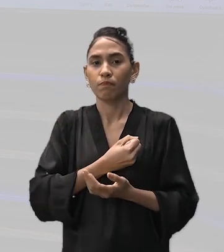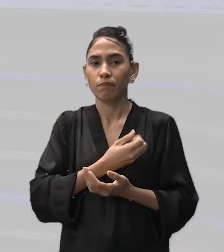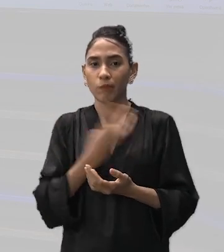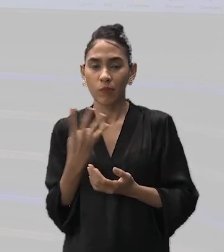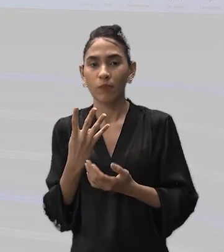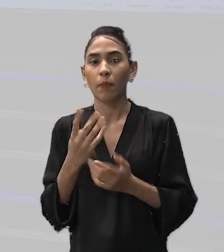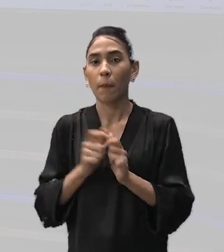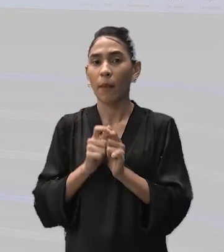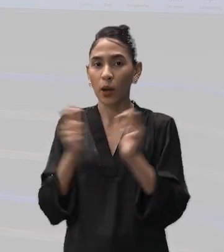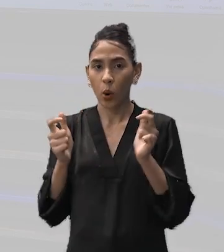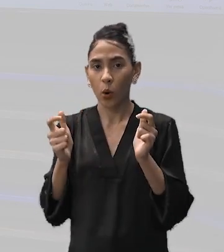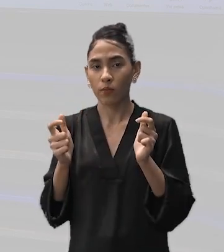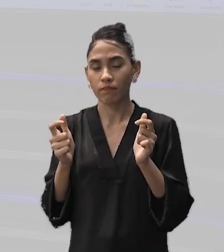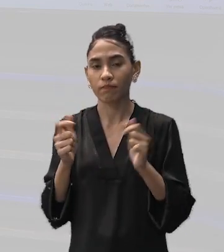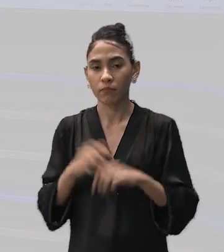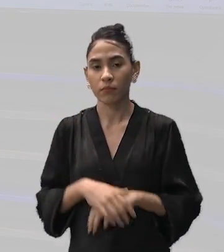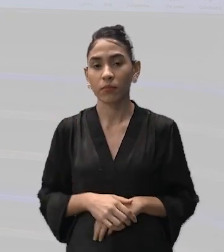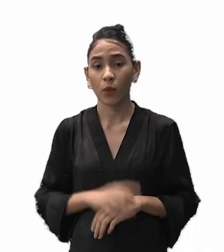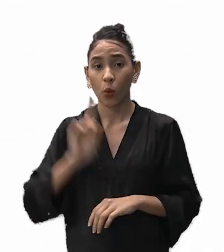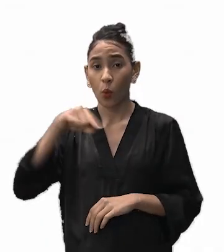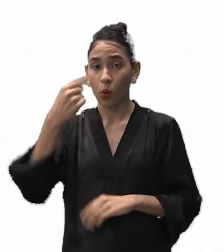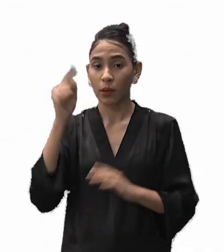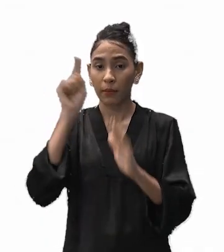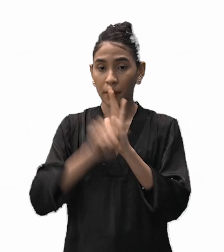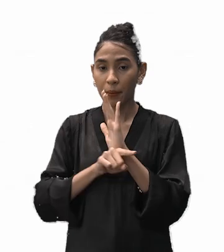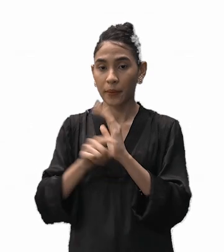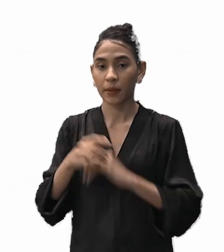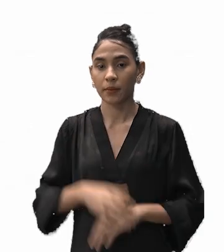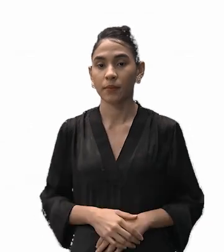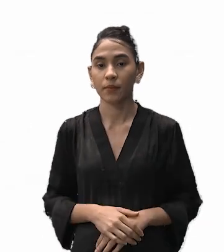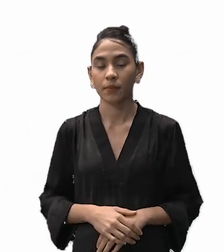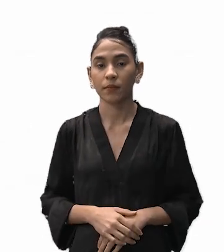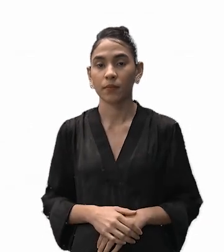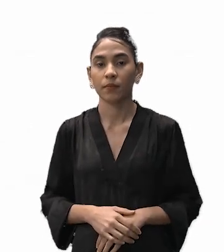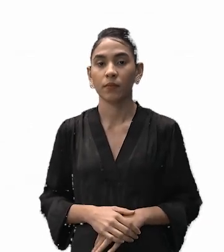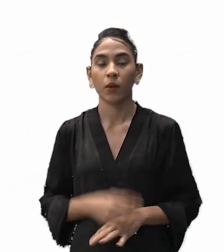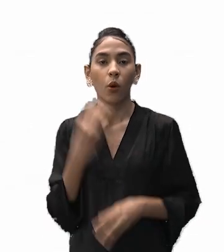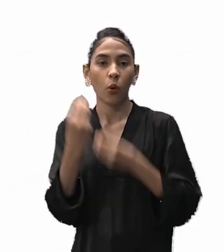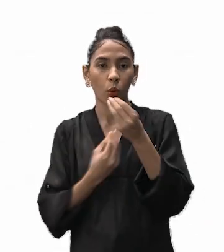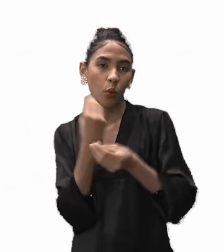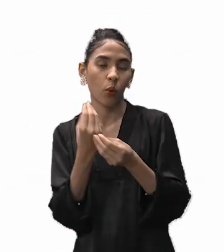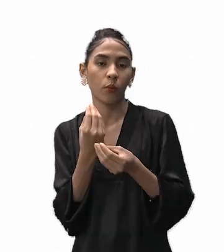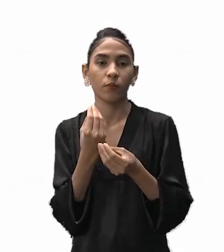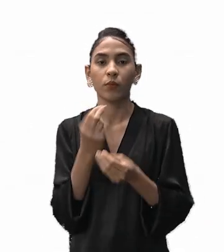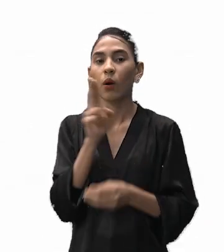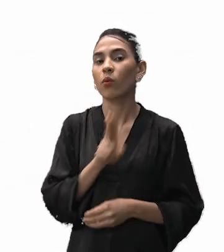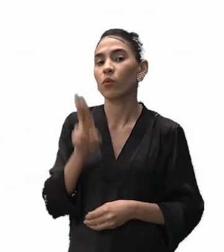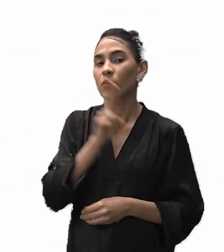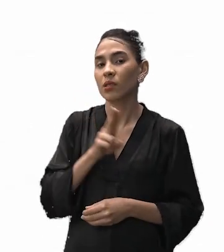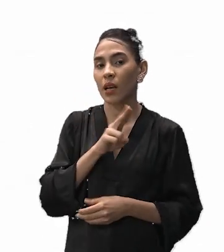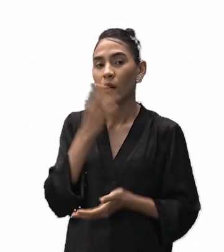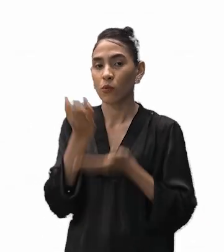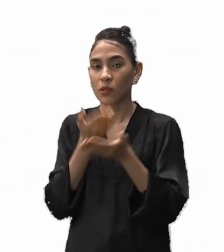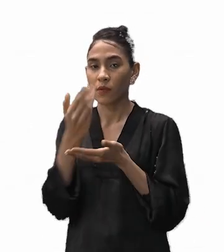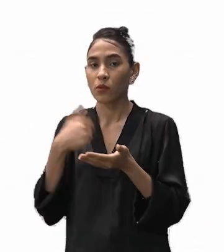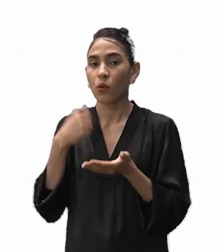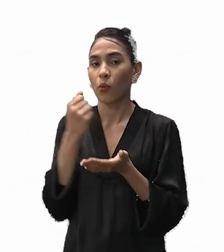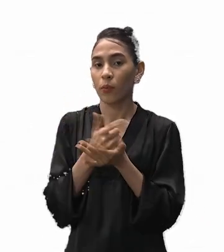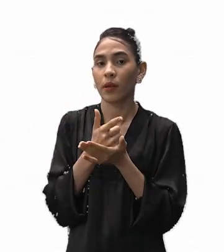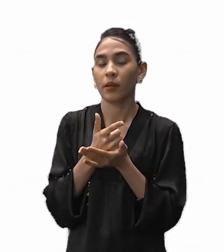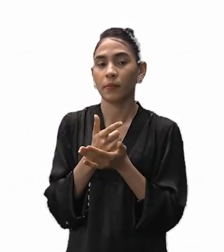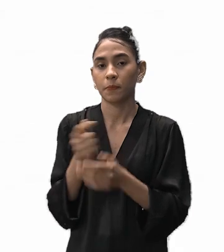10.000, ok? Vamos à próxima pergunta, então. Como usar o produto, né, o serviço que eu acabei